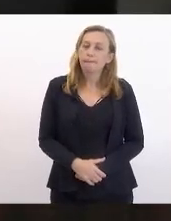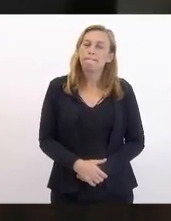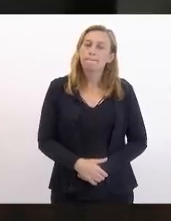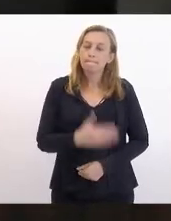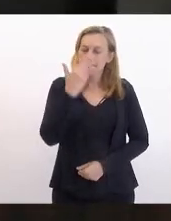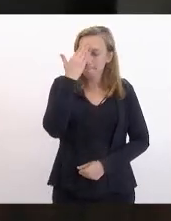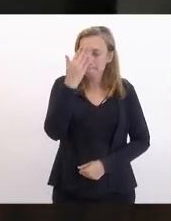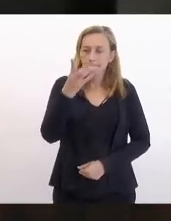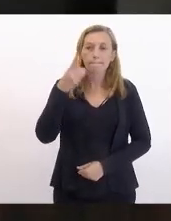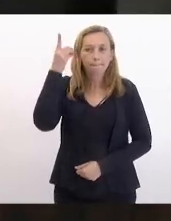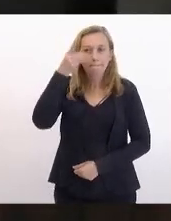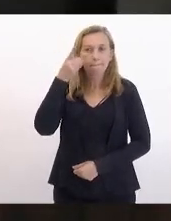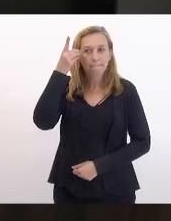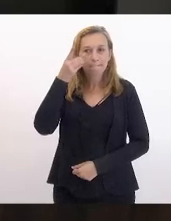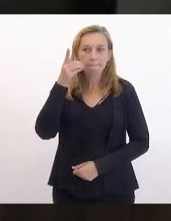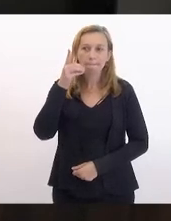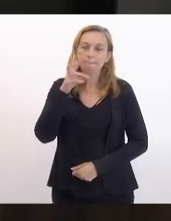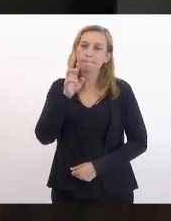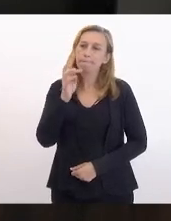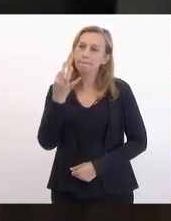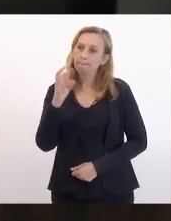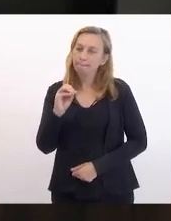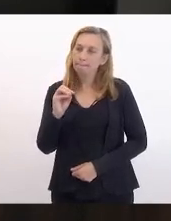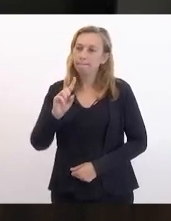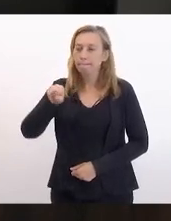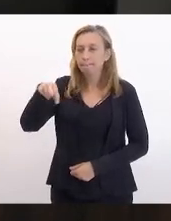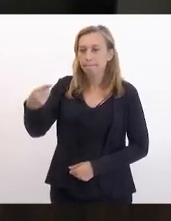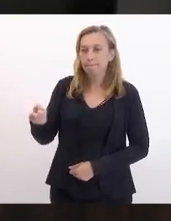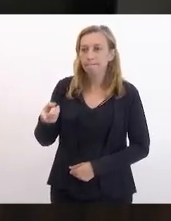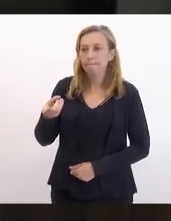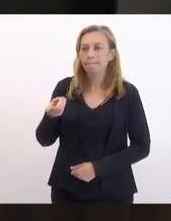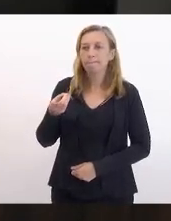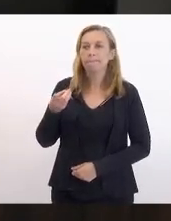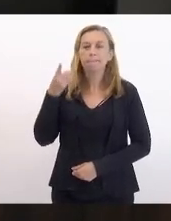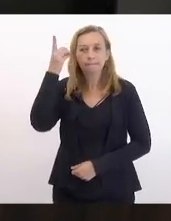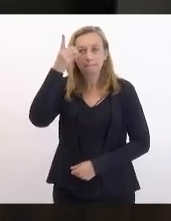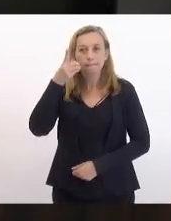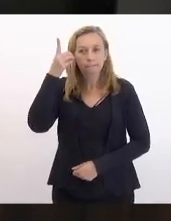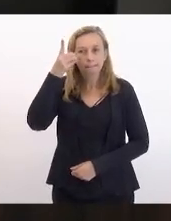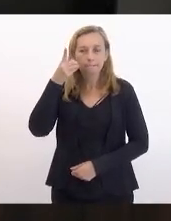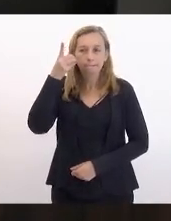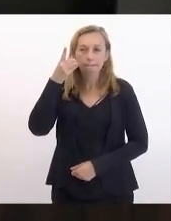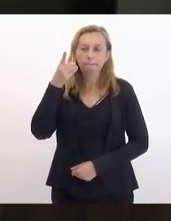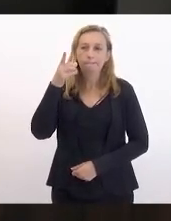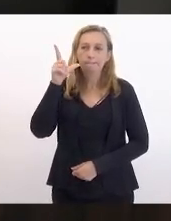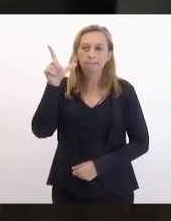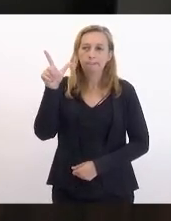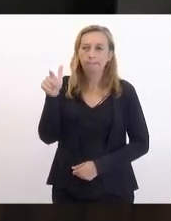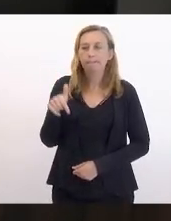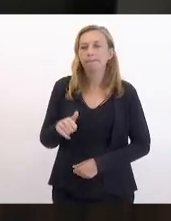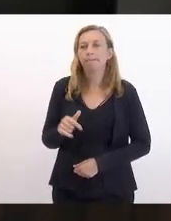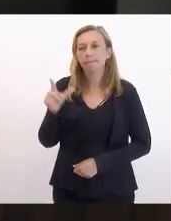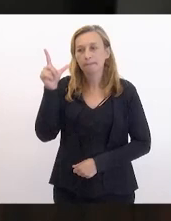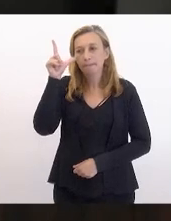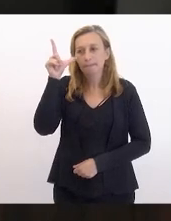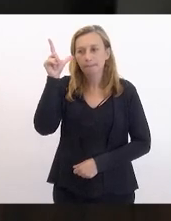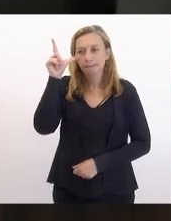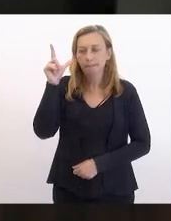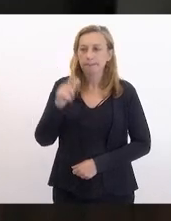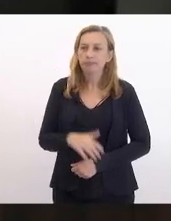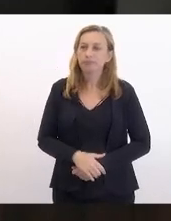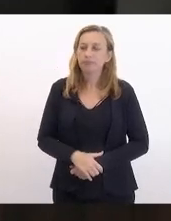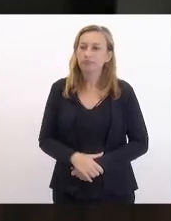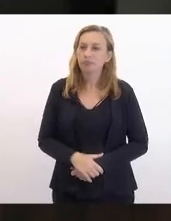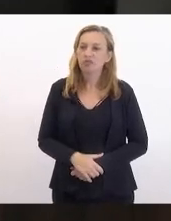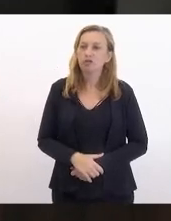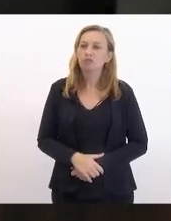obrigado Deputado Giovani Ratinho a próxima orador escrita é a nobre deputada Lucinha